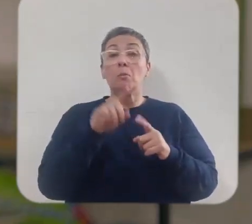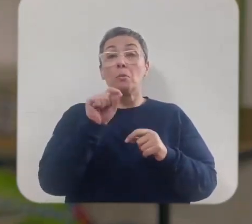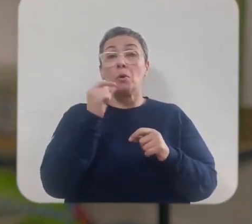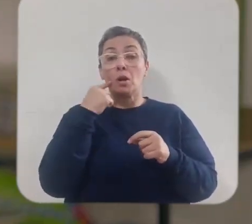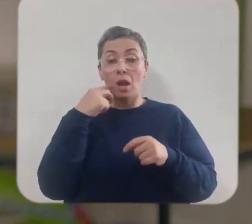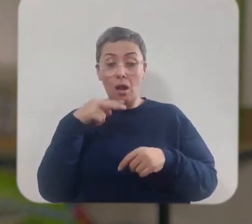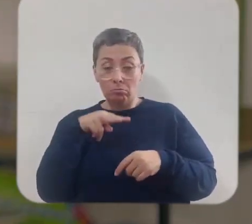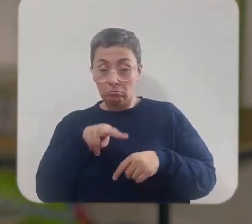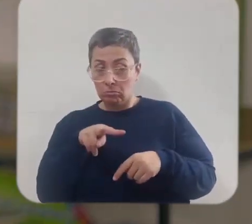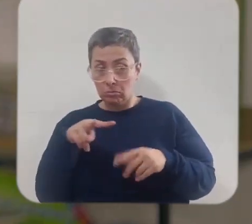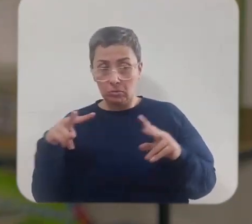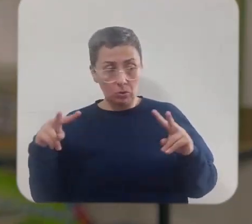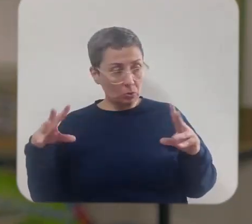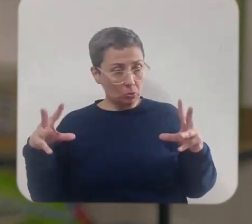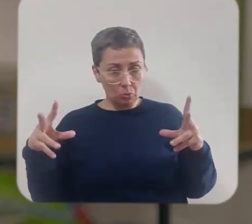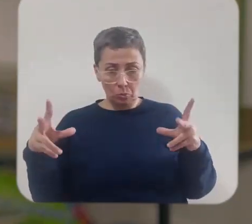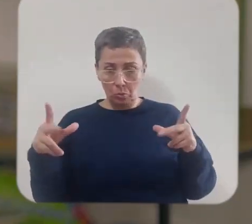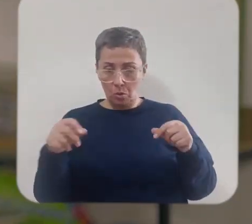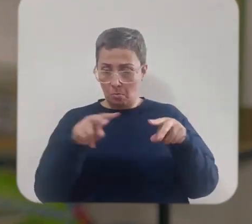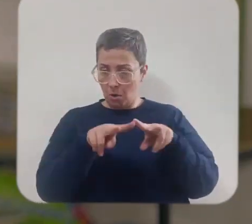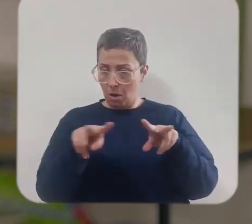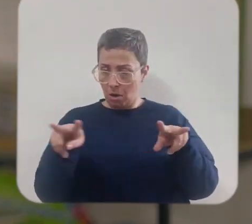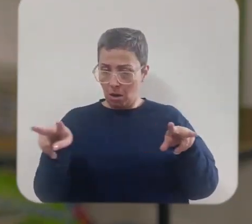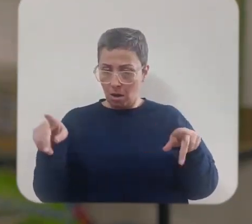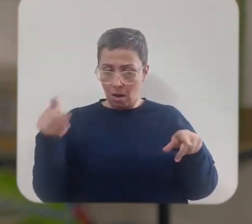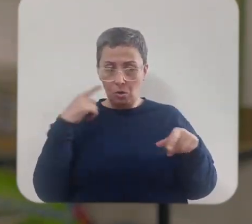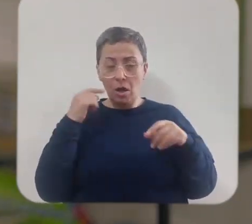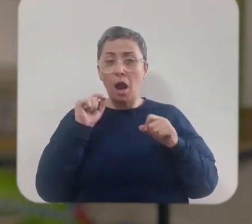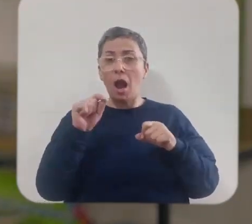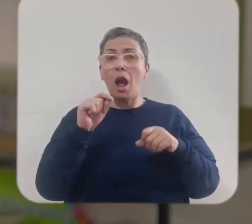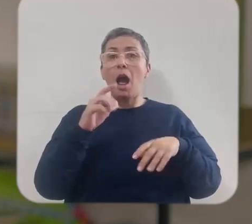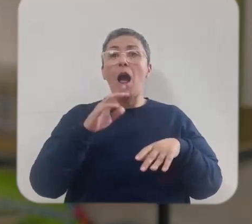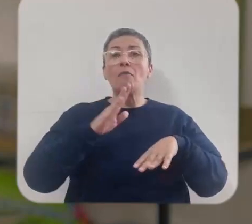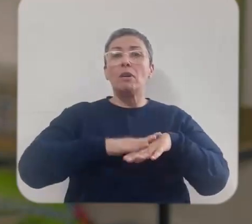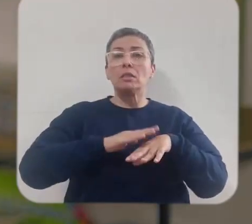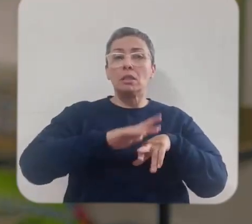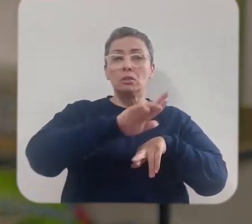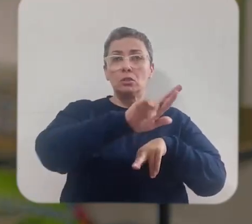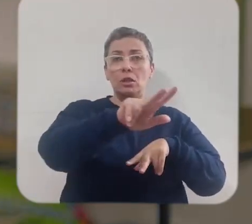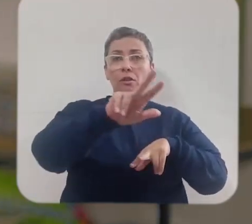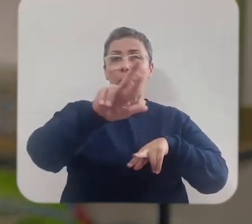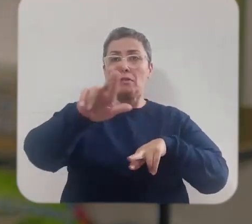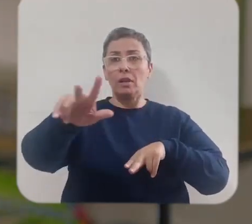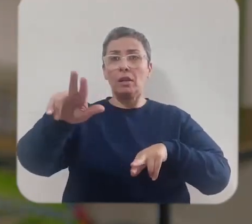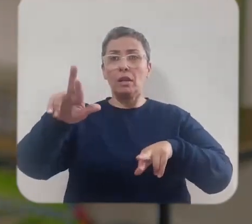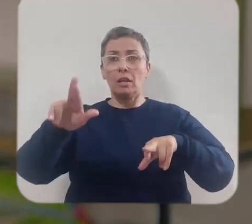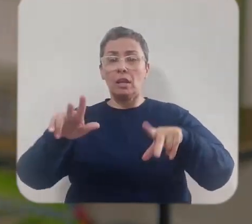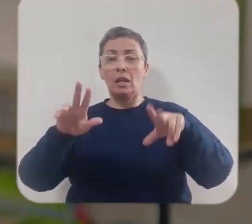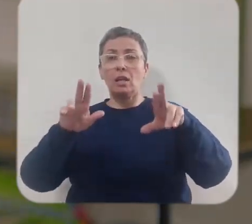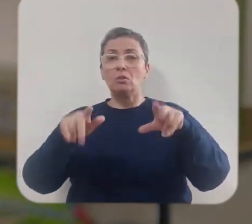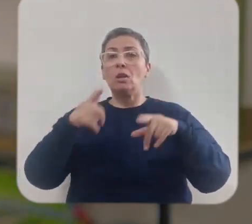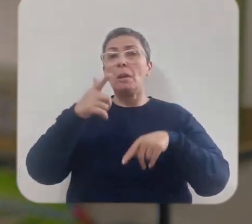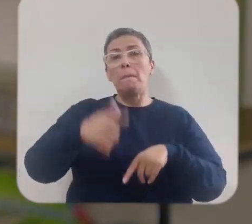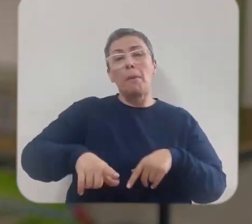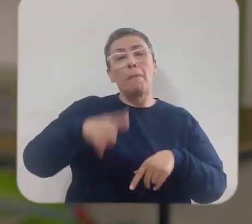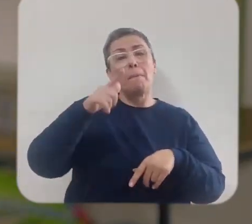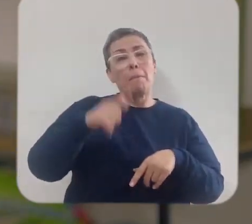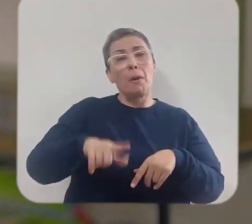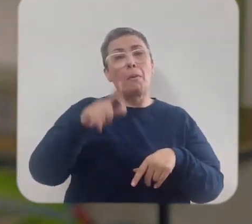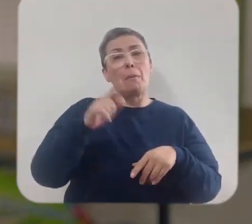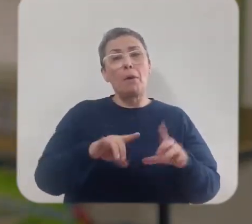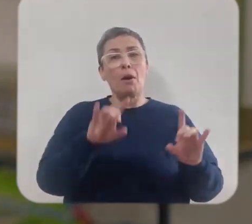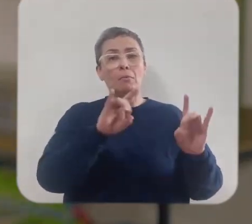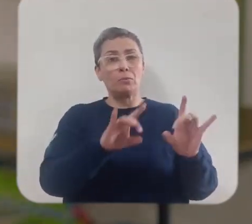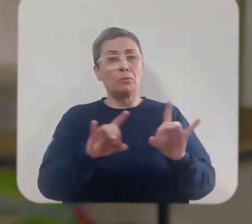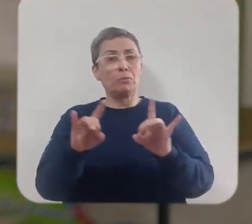eu olhar para todos, né, e fazer de forma diferente aquilo que eu faço repetidas